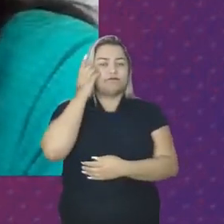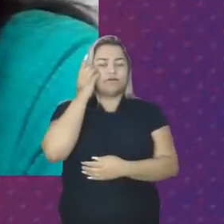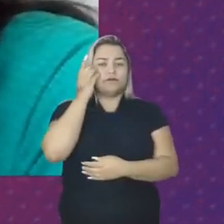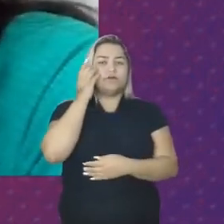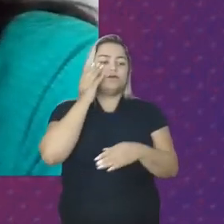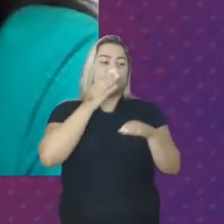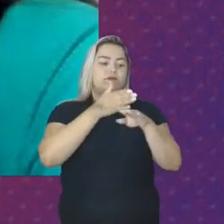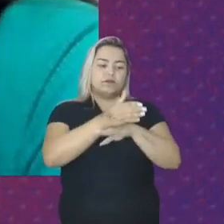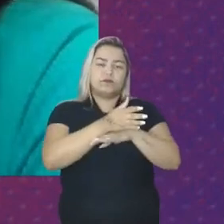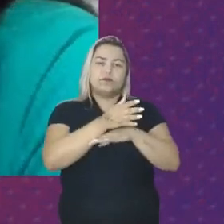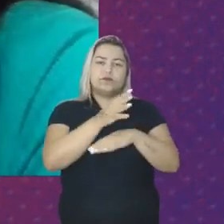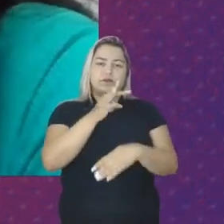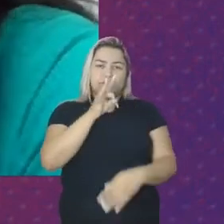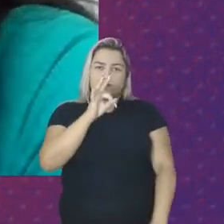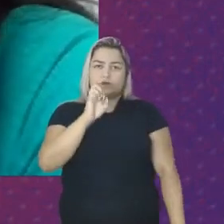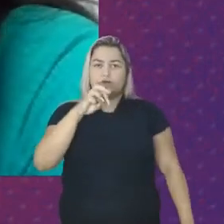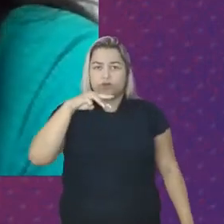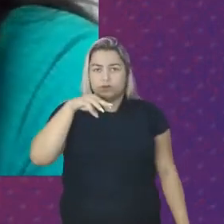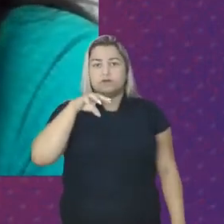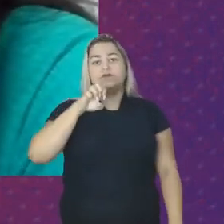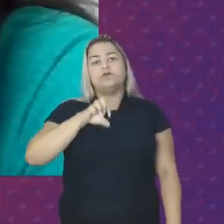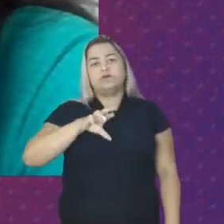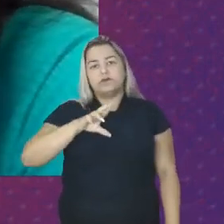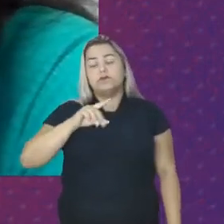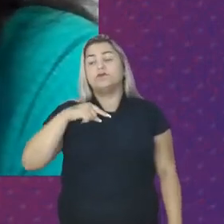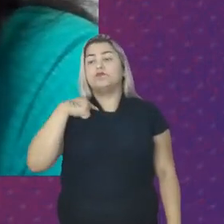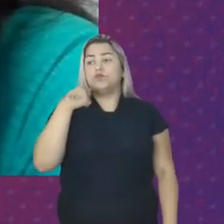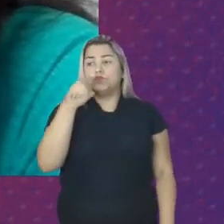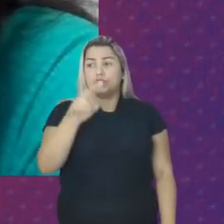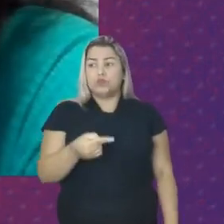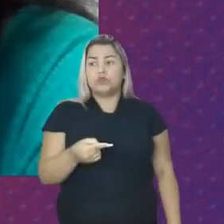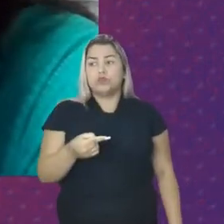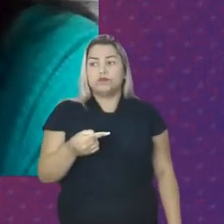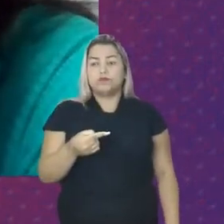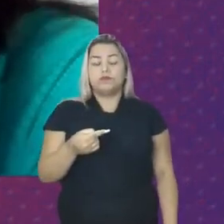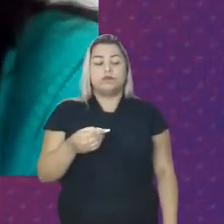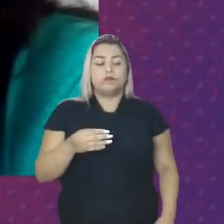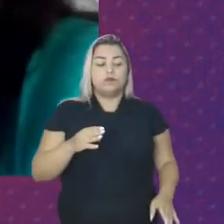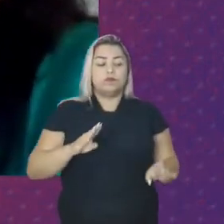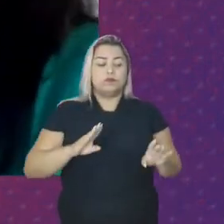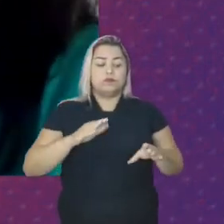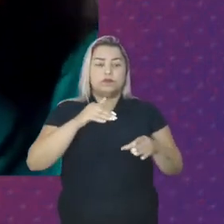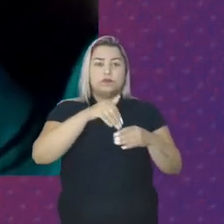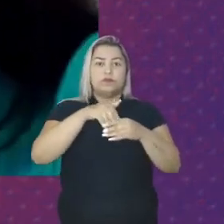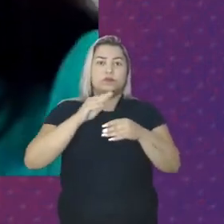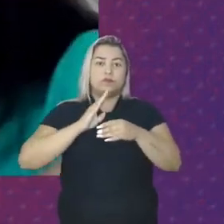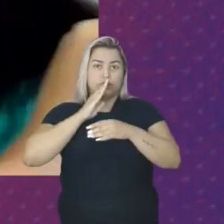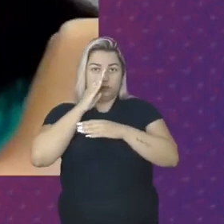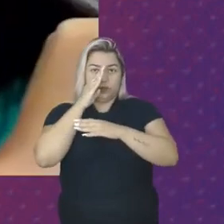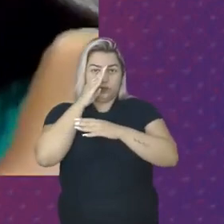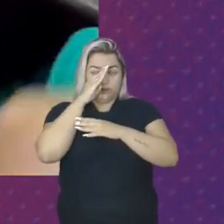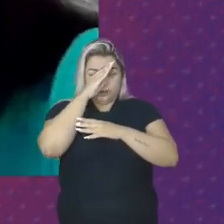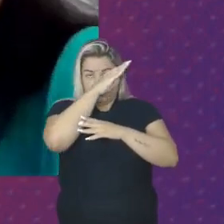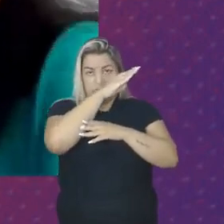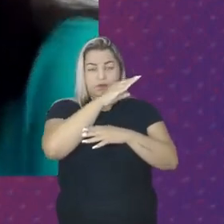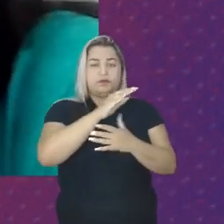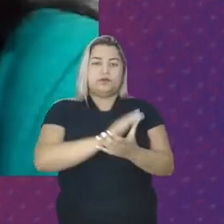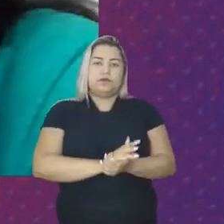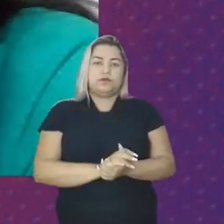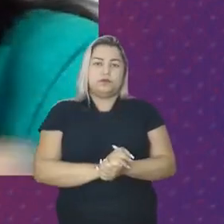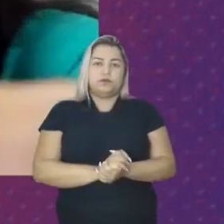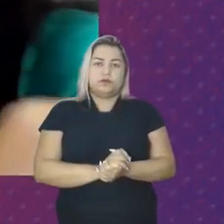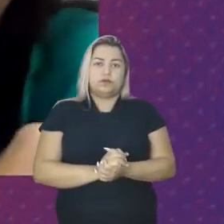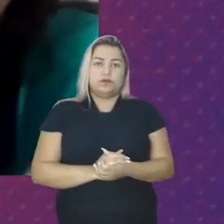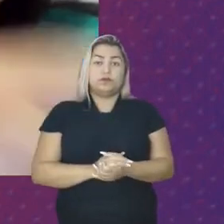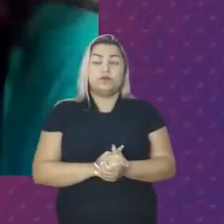do Temer e, posteriormente, a eleição do Bolsonaro e, a partir daí mesmo, um